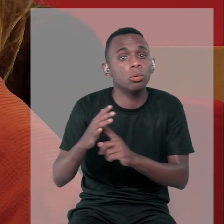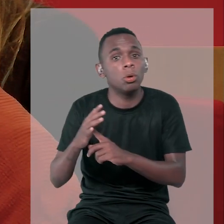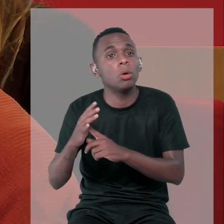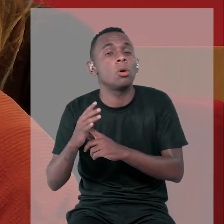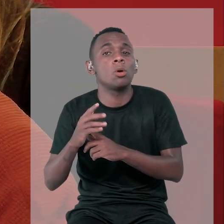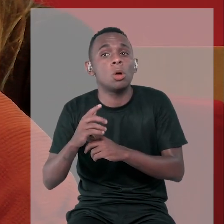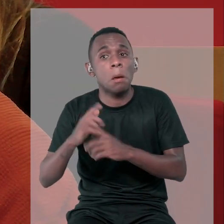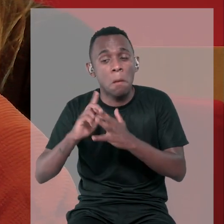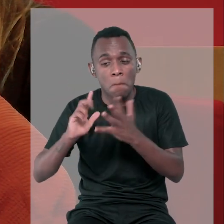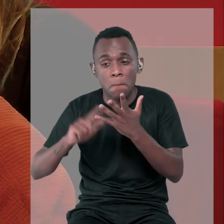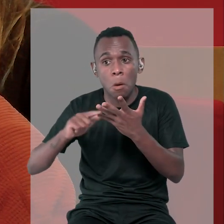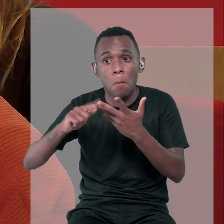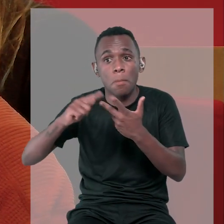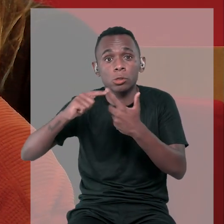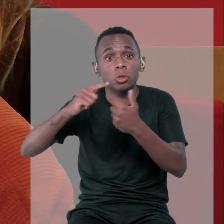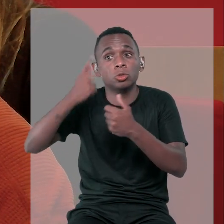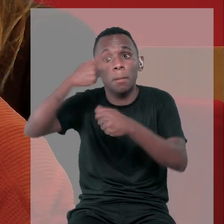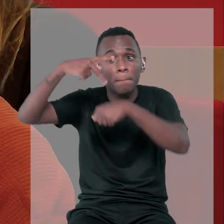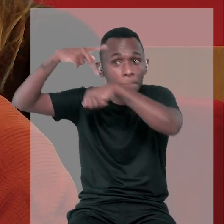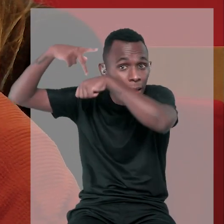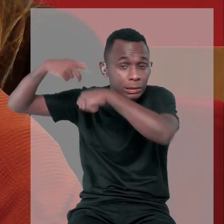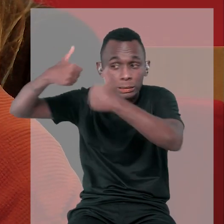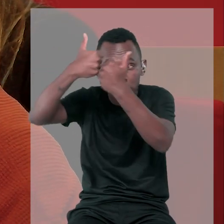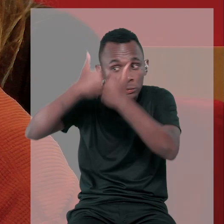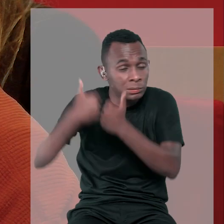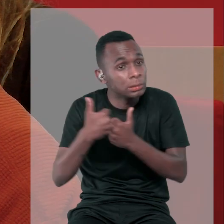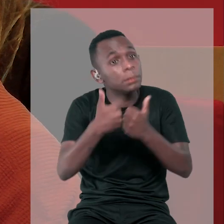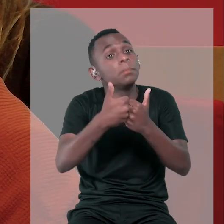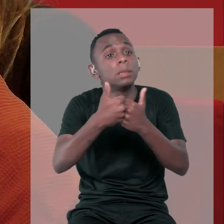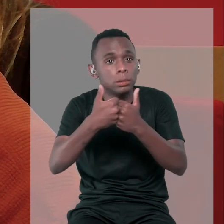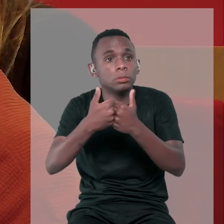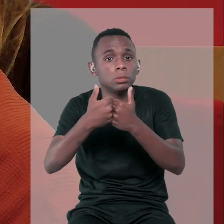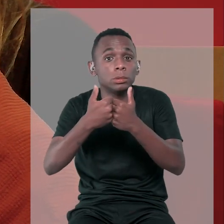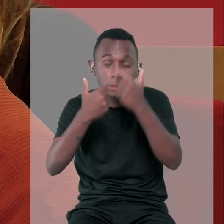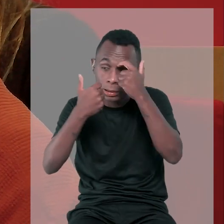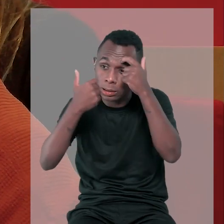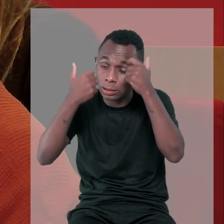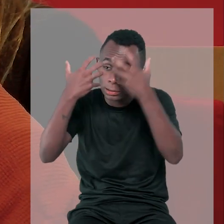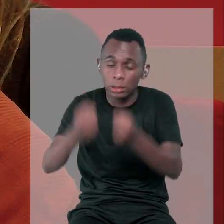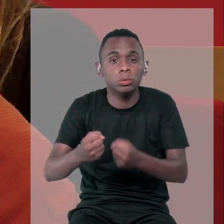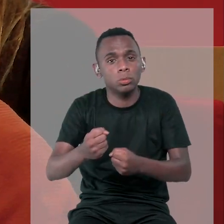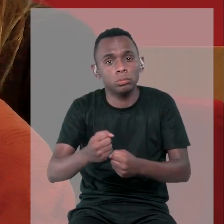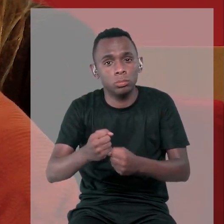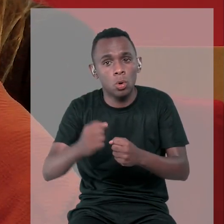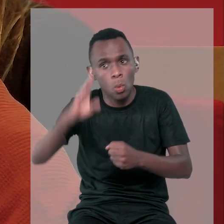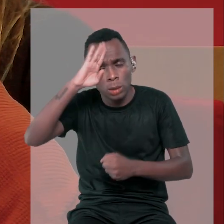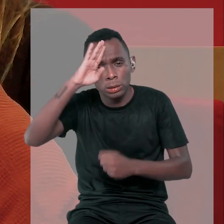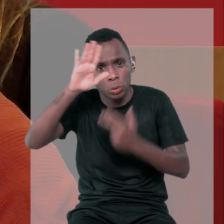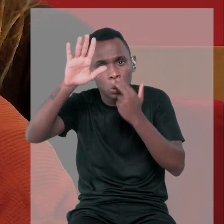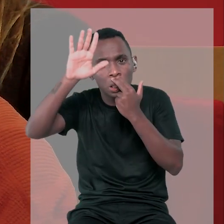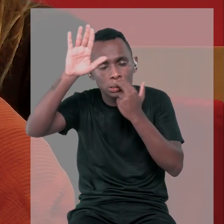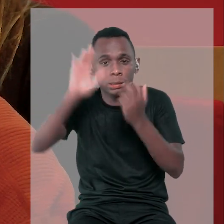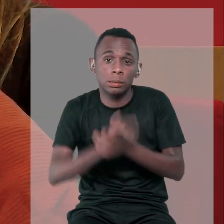outros países dali, da Finlândia, que aderiram ao exército nazista. Ou seja, há um conflito naquela